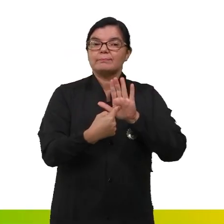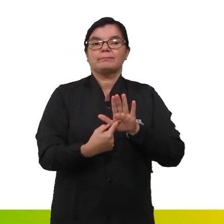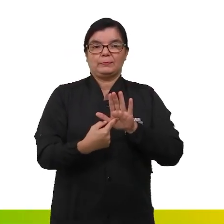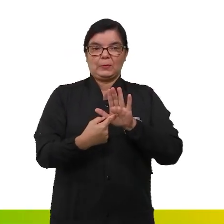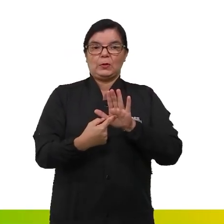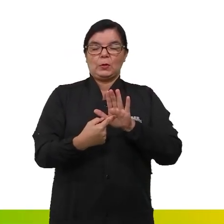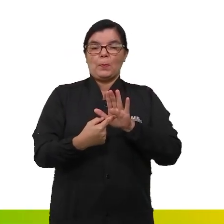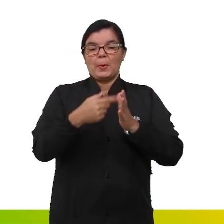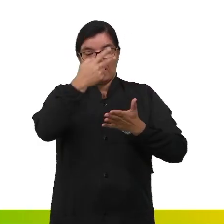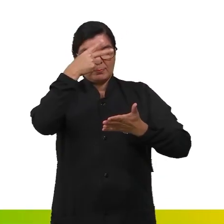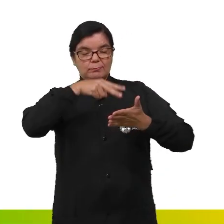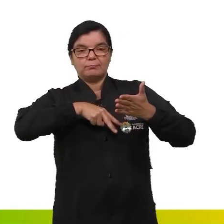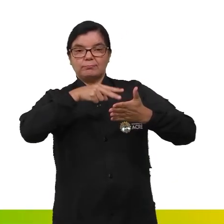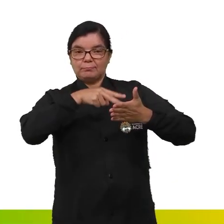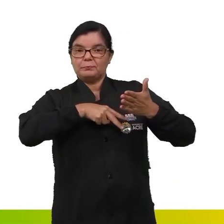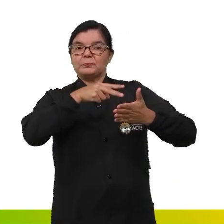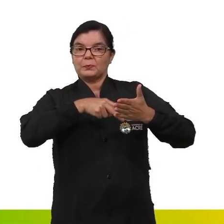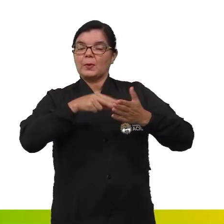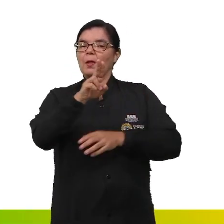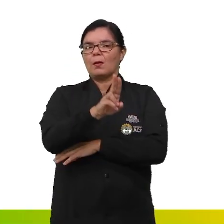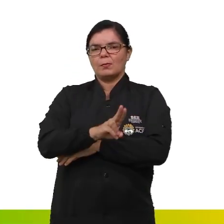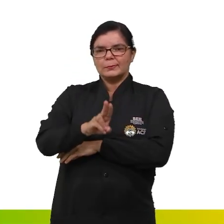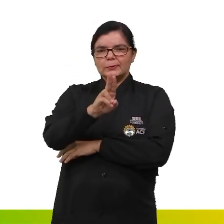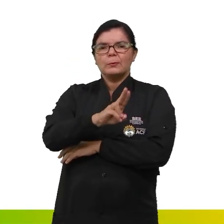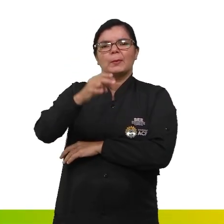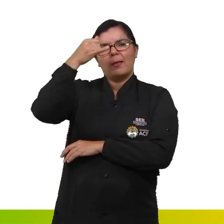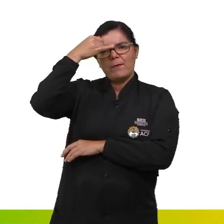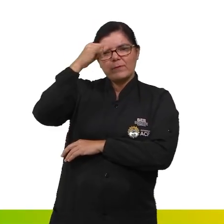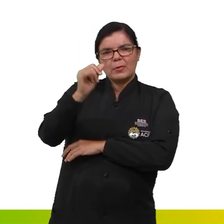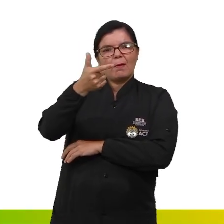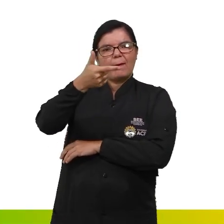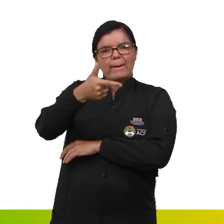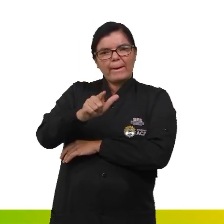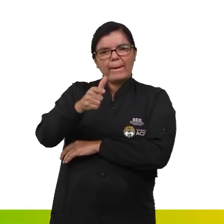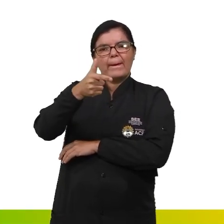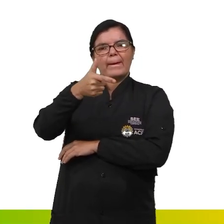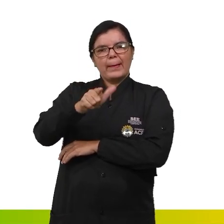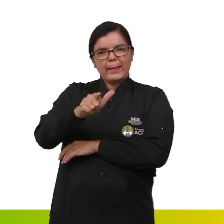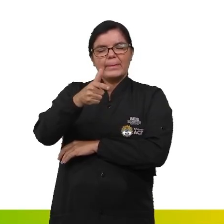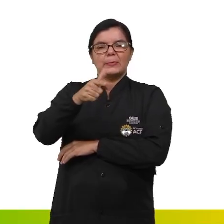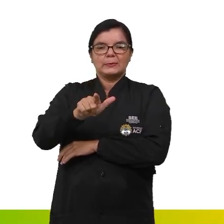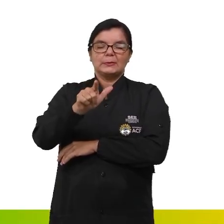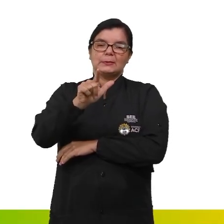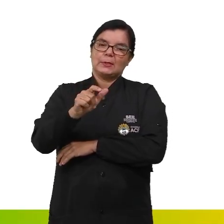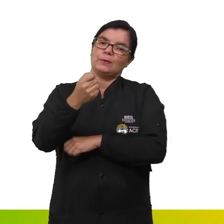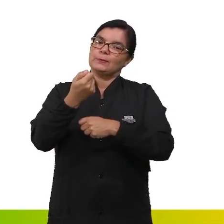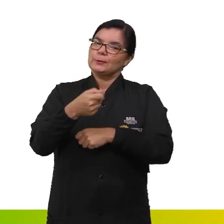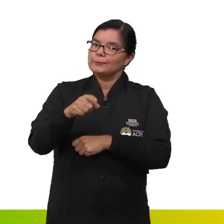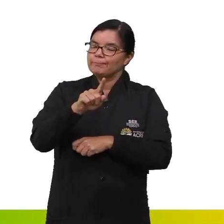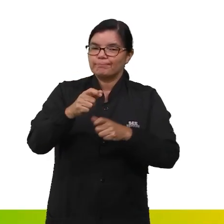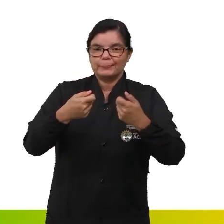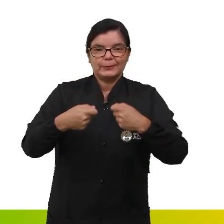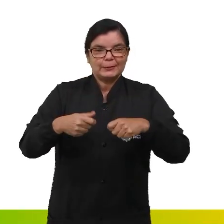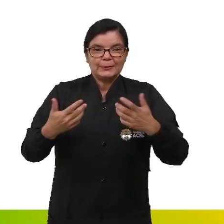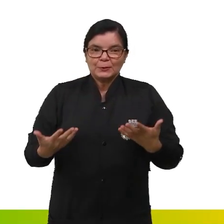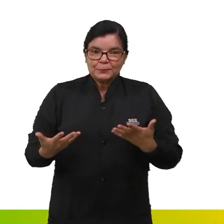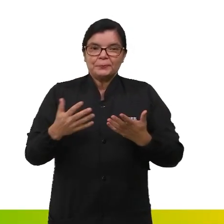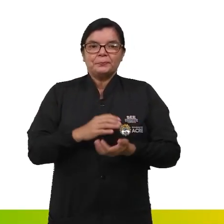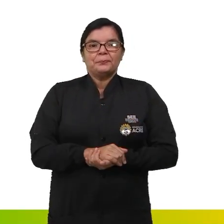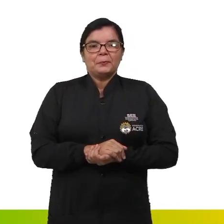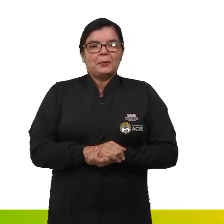identificada pelo leitor. Ela é bastante utilizada para evitar a repetição